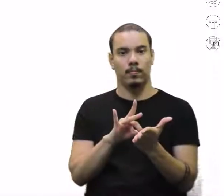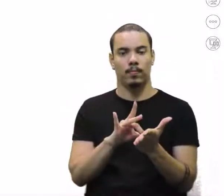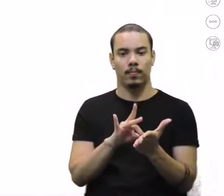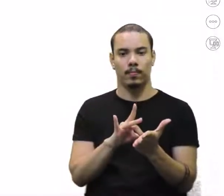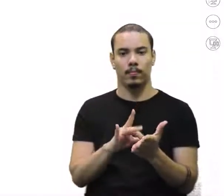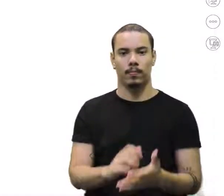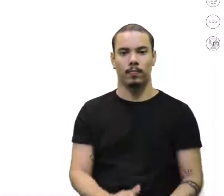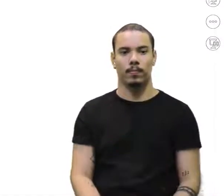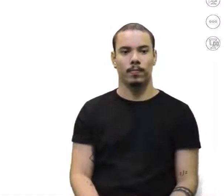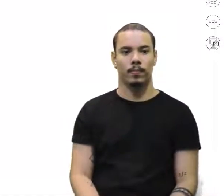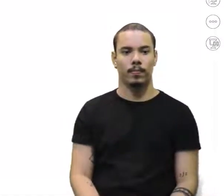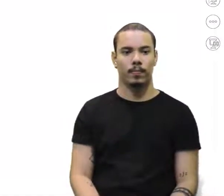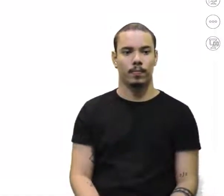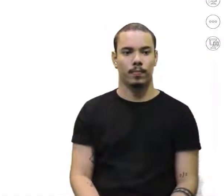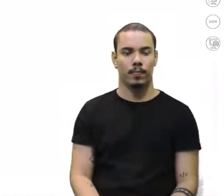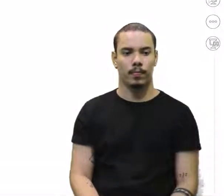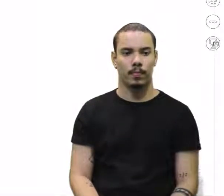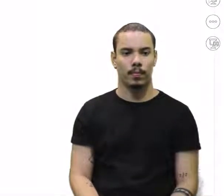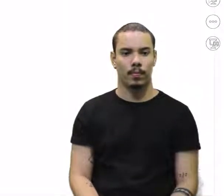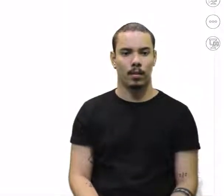classificação. Então vamos olhar.